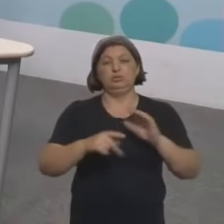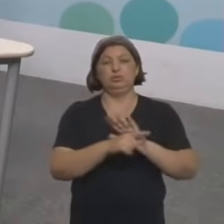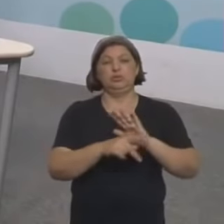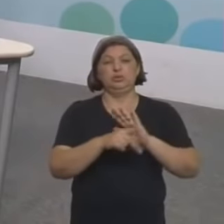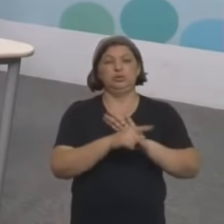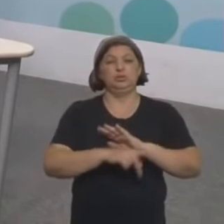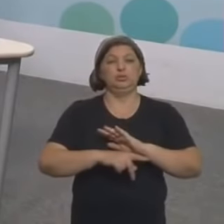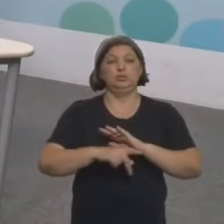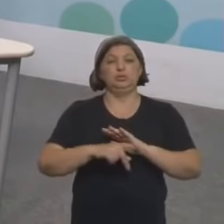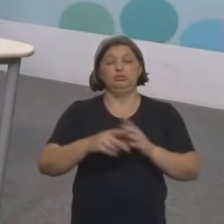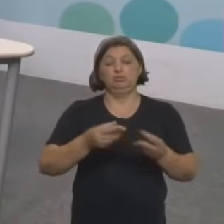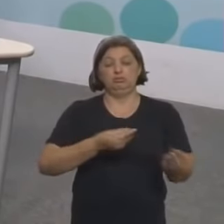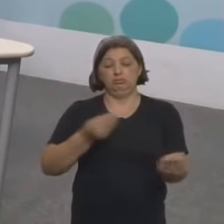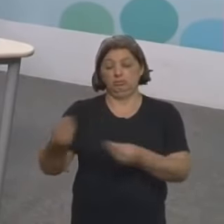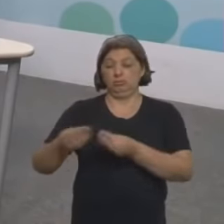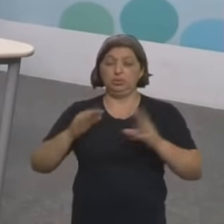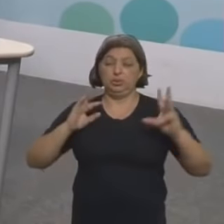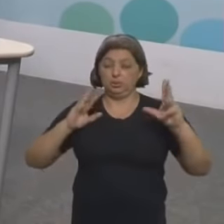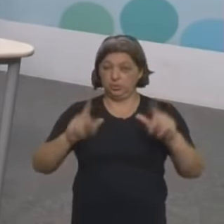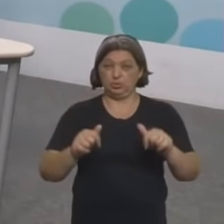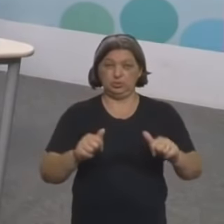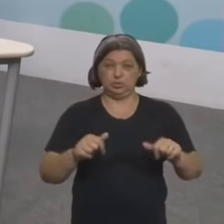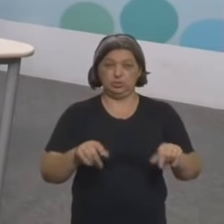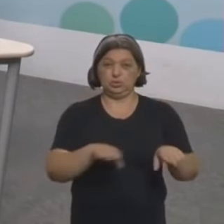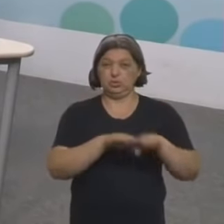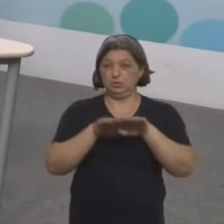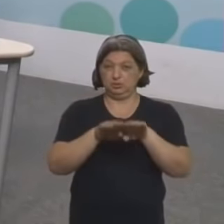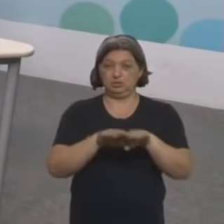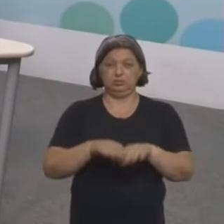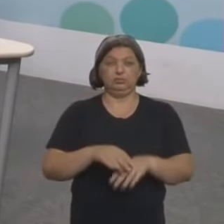todos. Então,